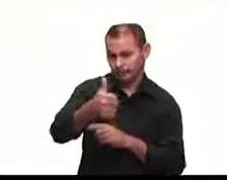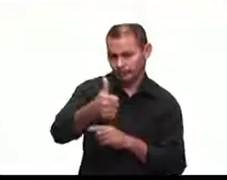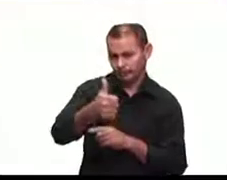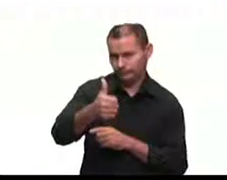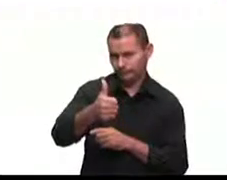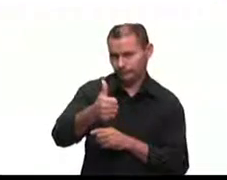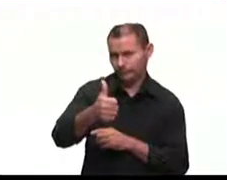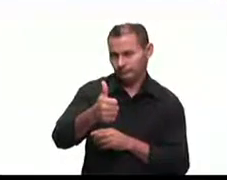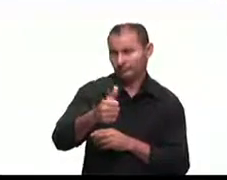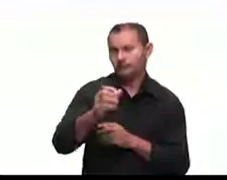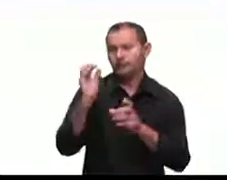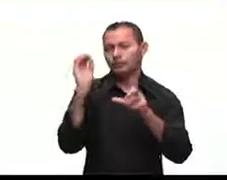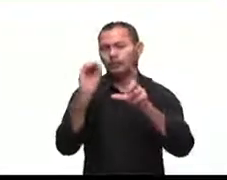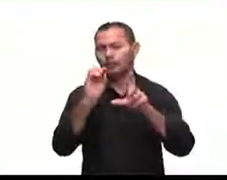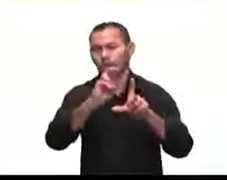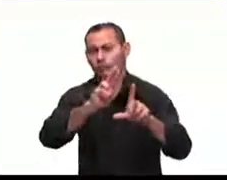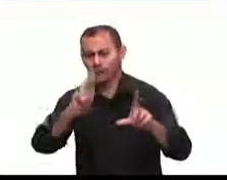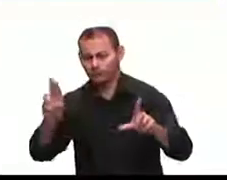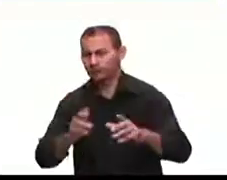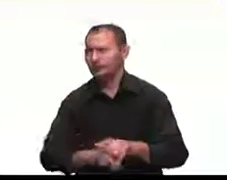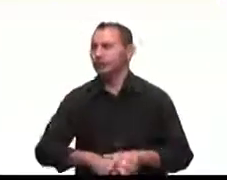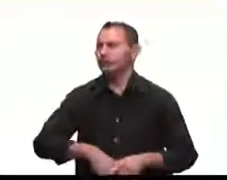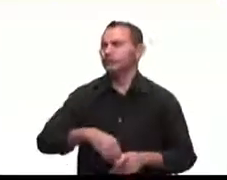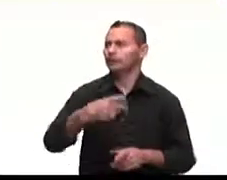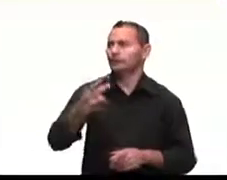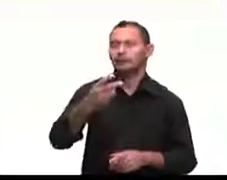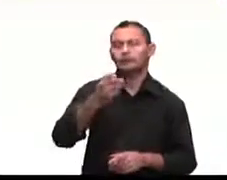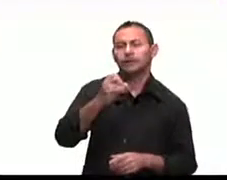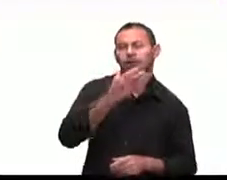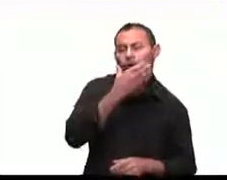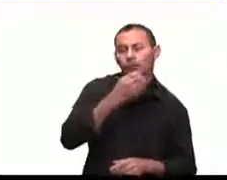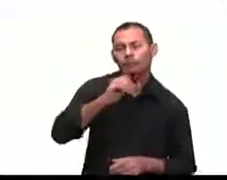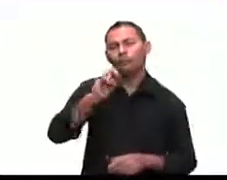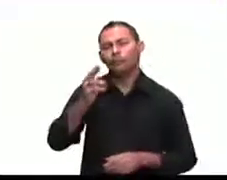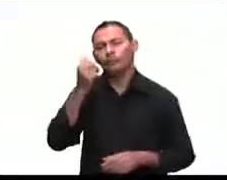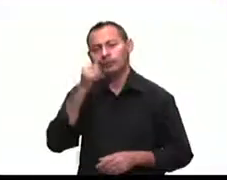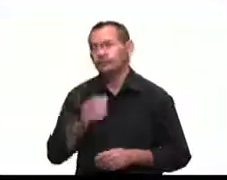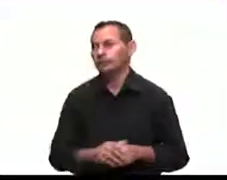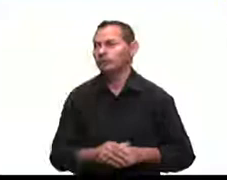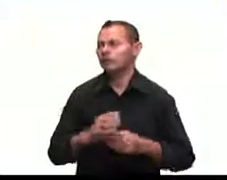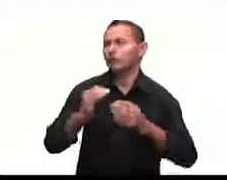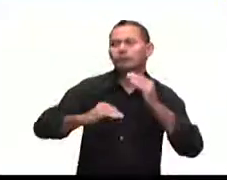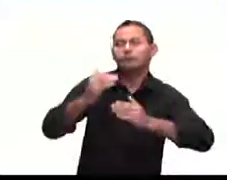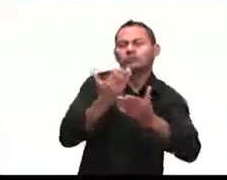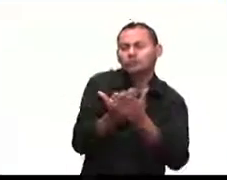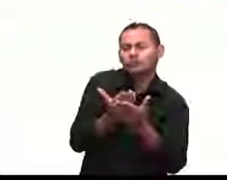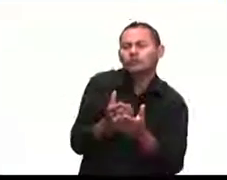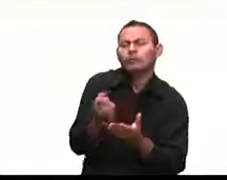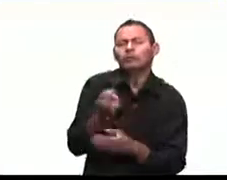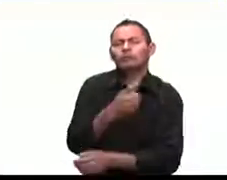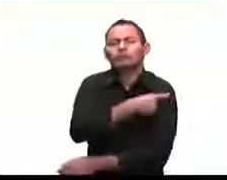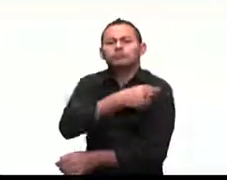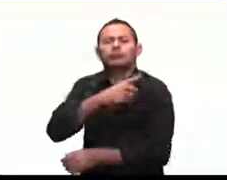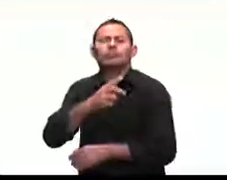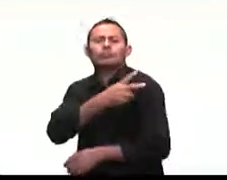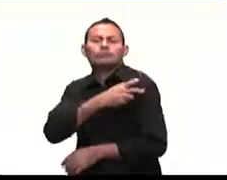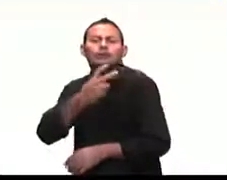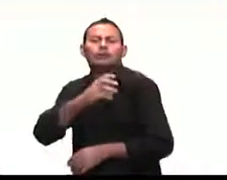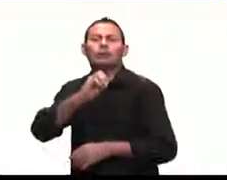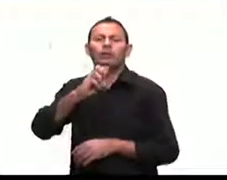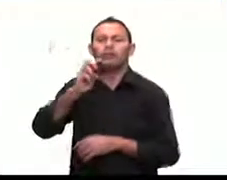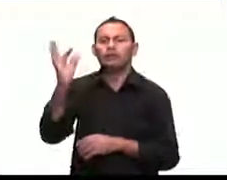primeiramente, nome, sexo, nível de ensino, o estado